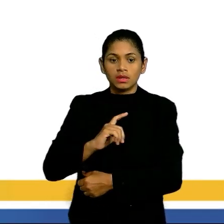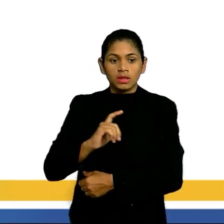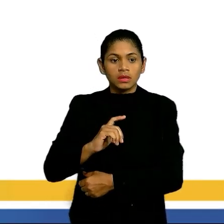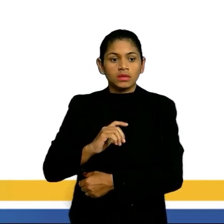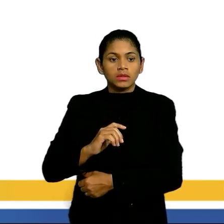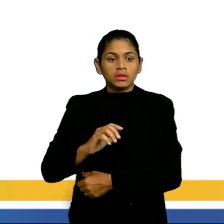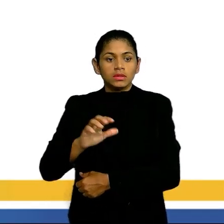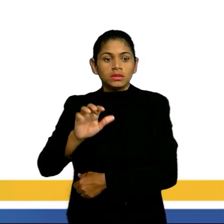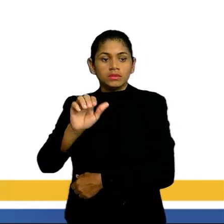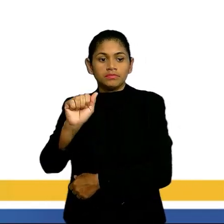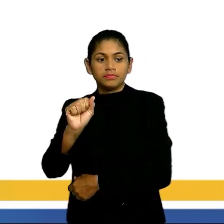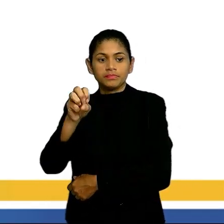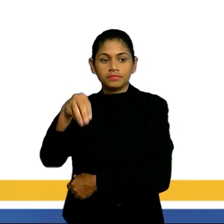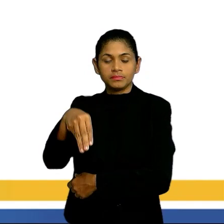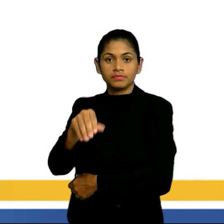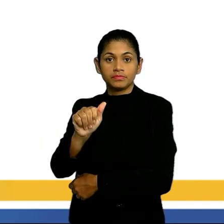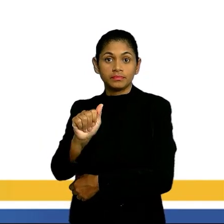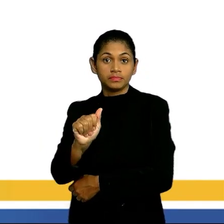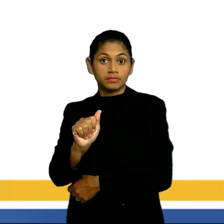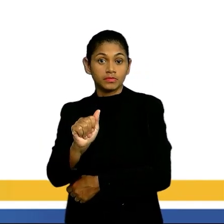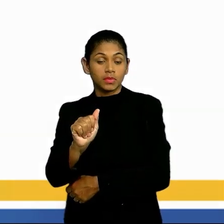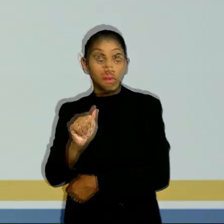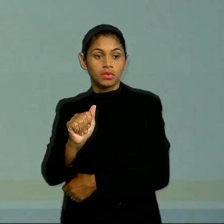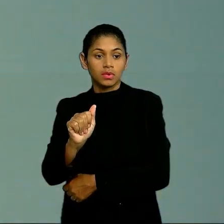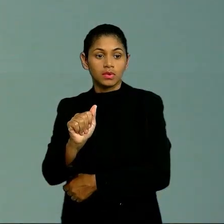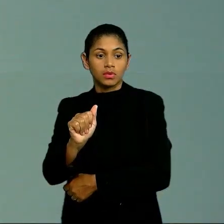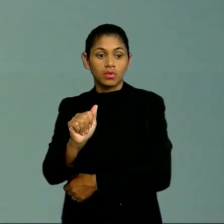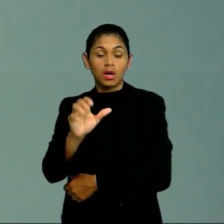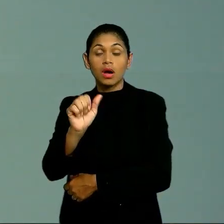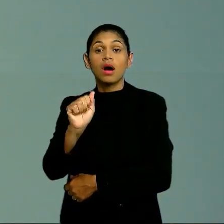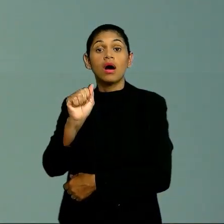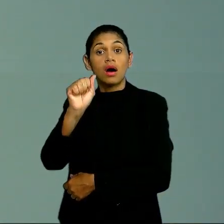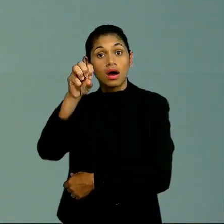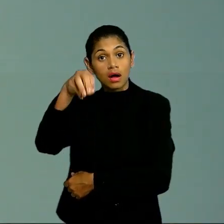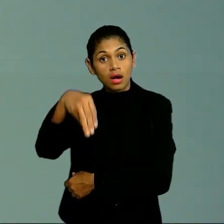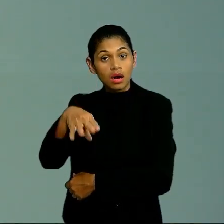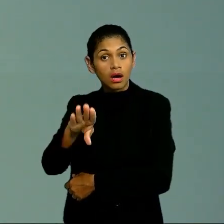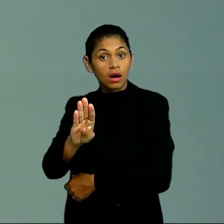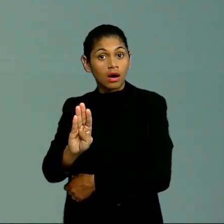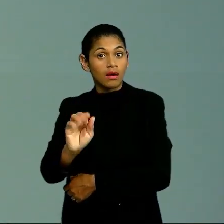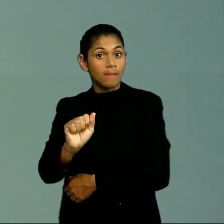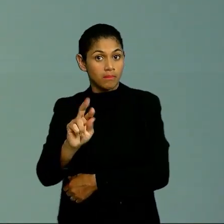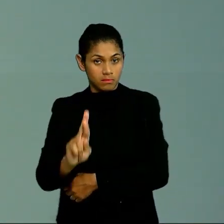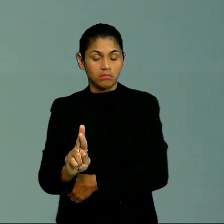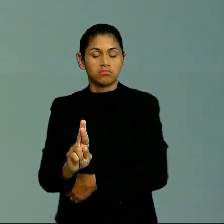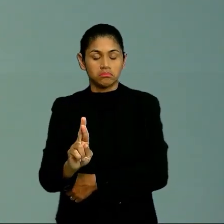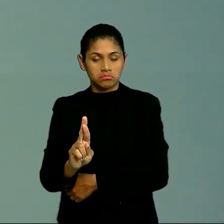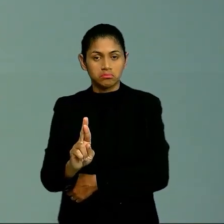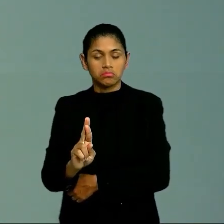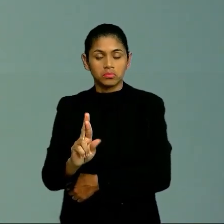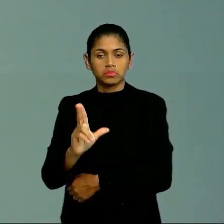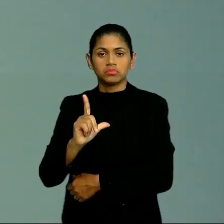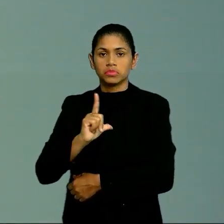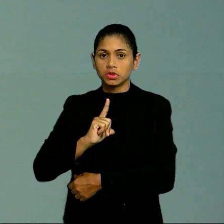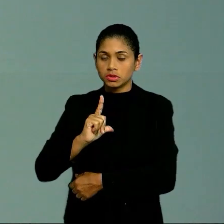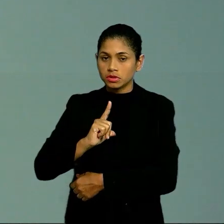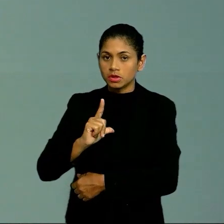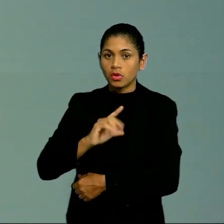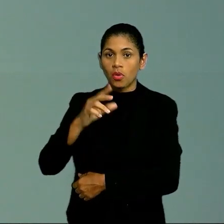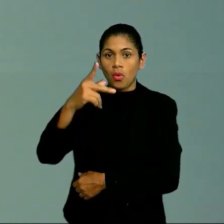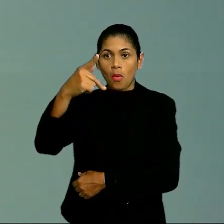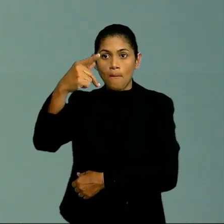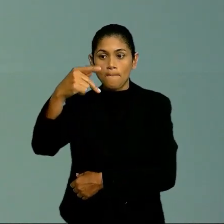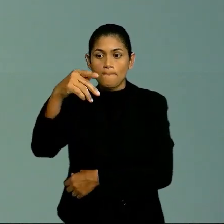um fóssil de inseto. Isso aqui, pessoal, é através de uma resina. Inclusive, é um pinheiro, que libera essa